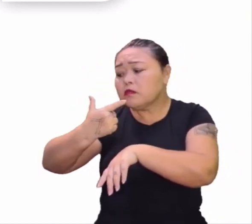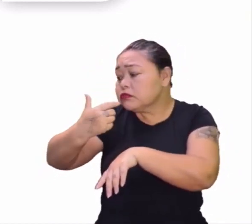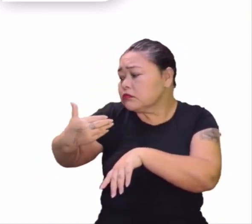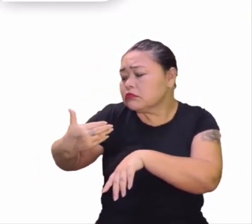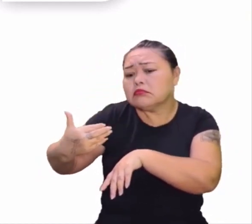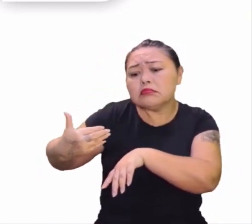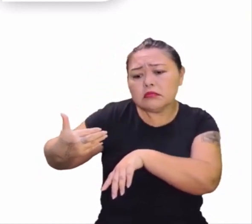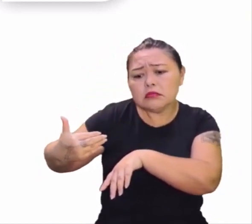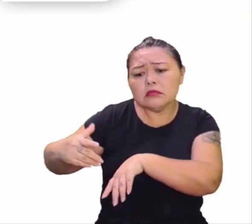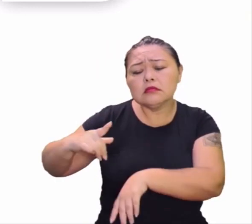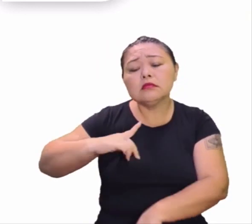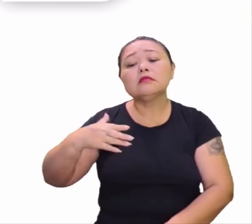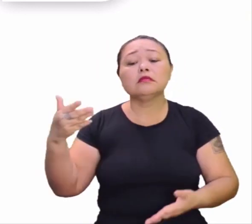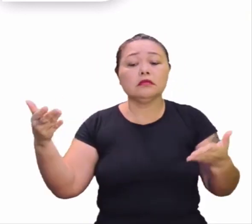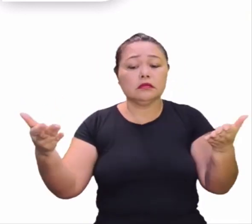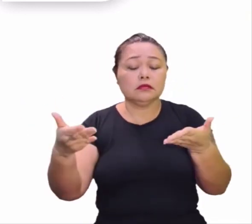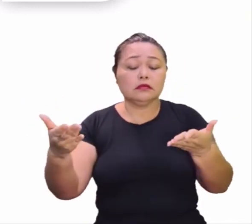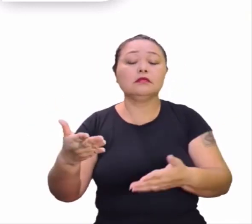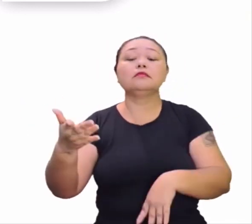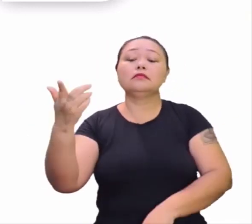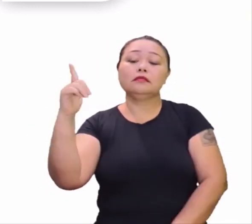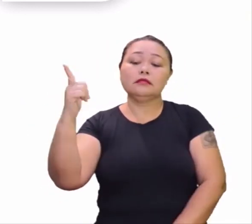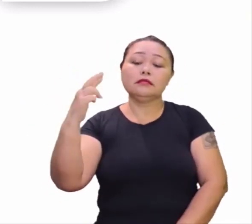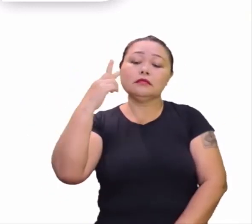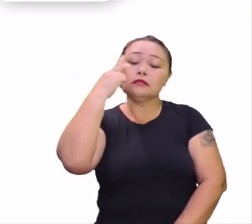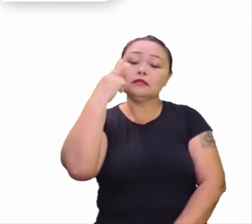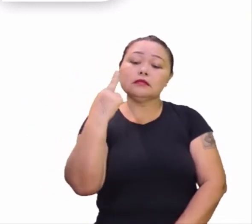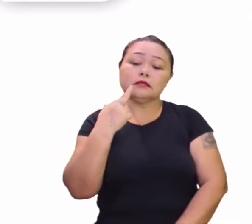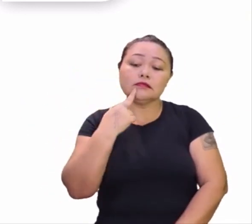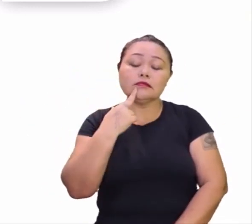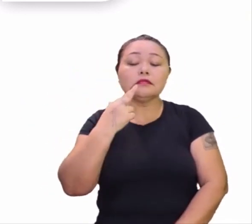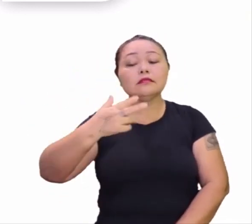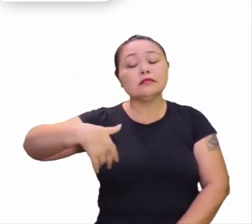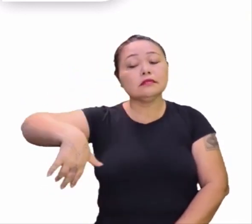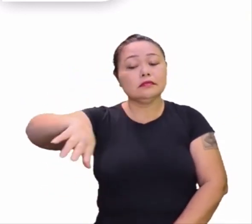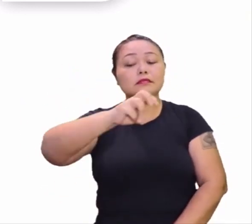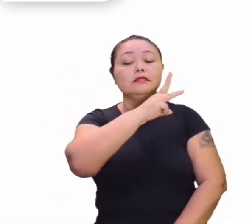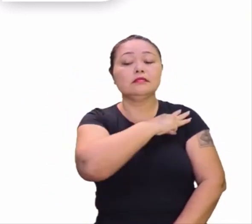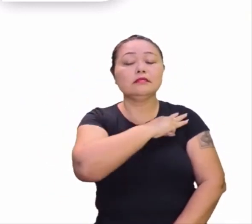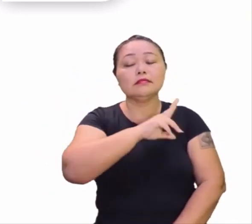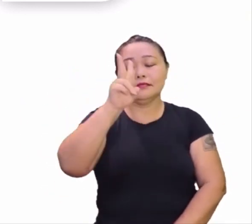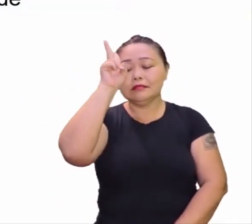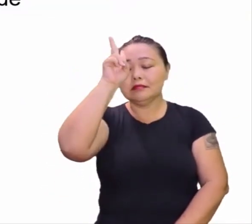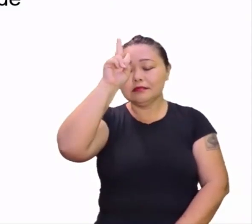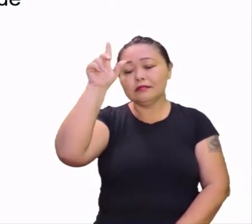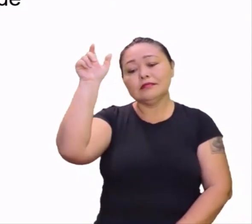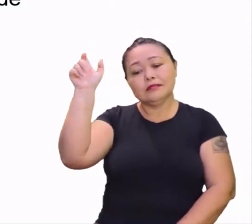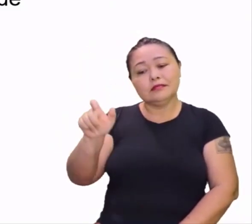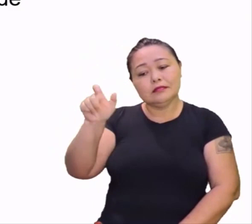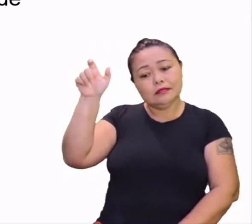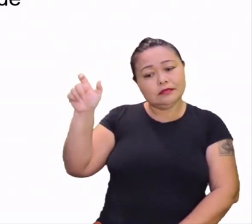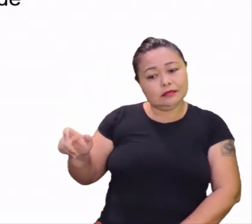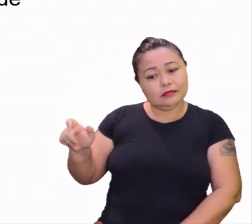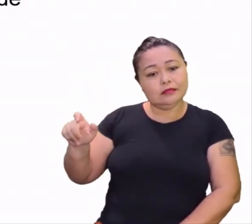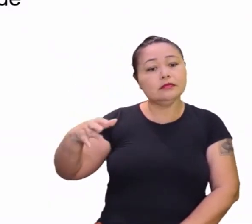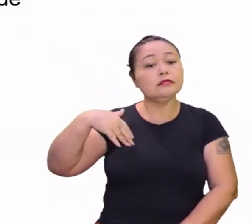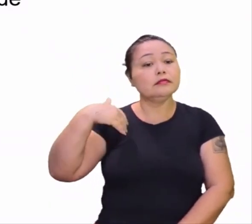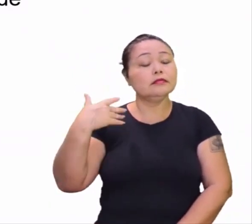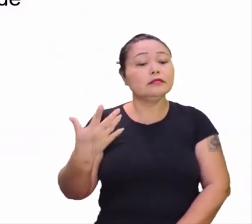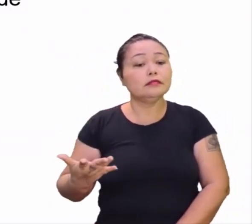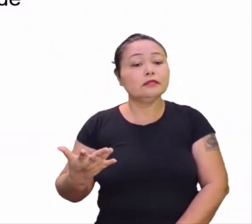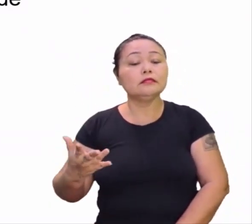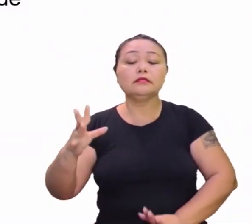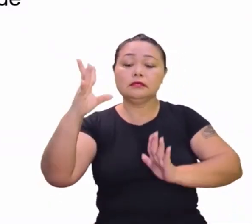com eles, professor Jorge. Isso. Agora é Geografia de Rondônia, então essa galera do terceirão lembra muito bem de nós. Olha aí.